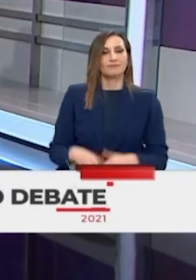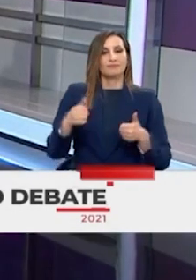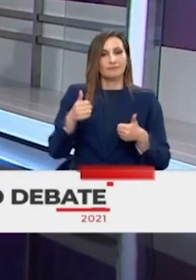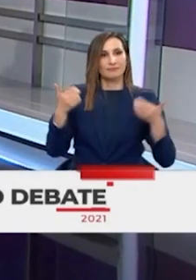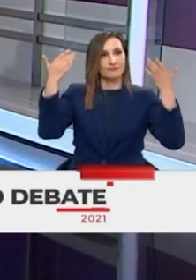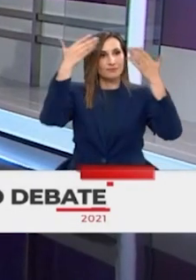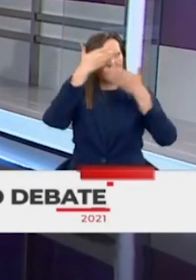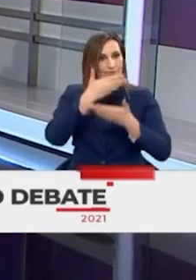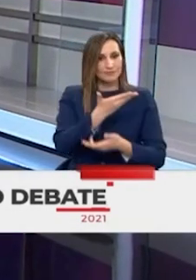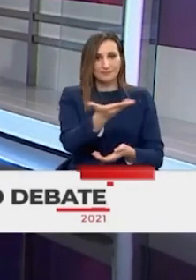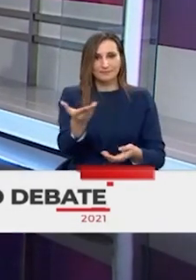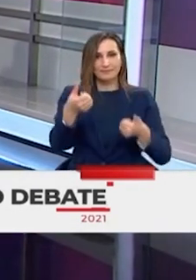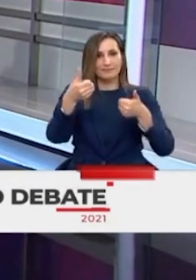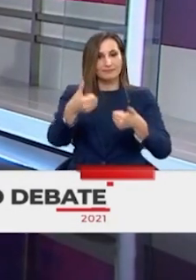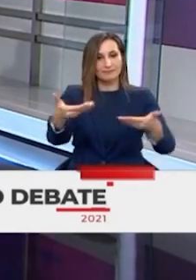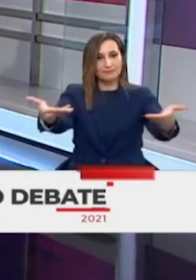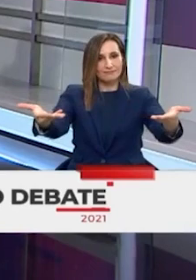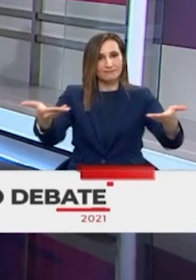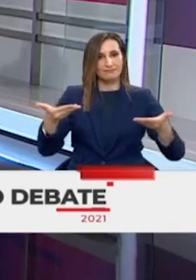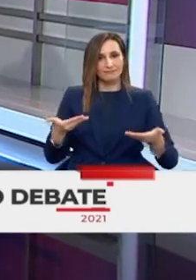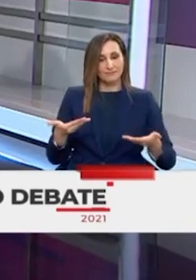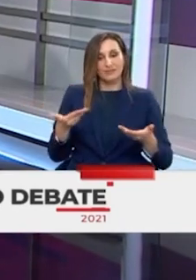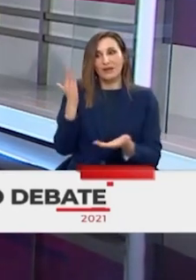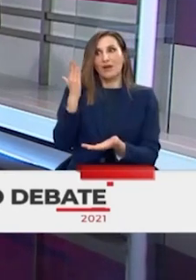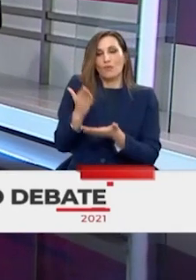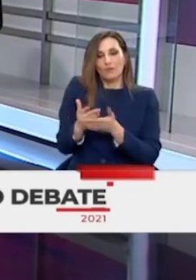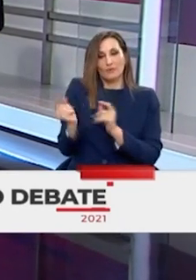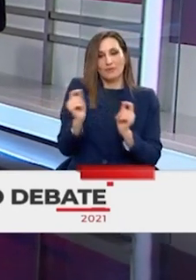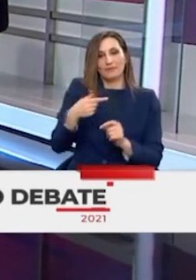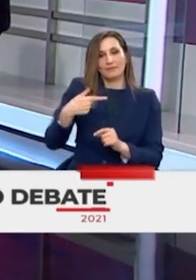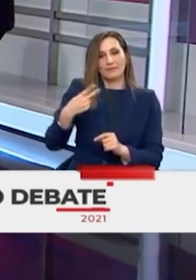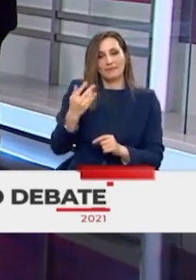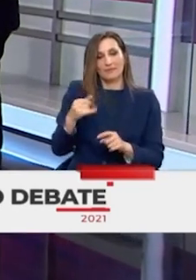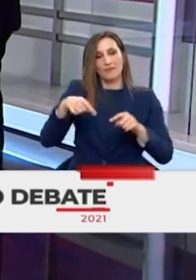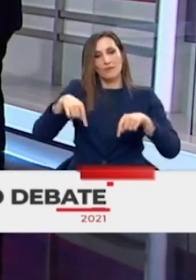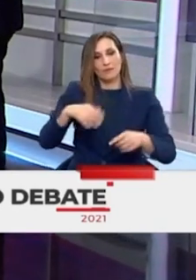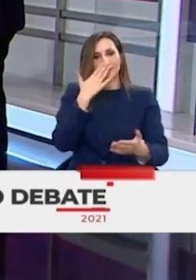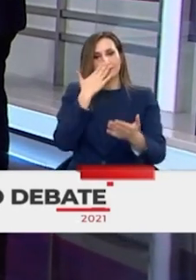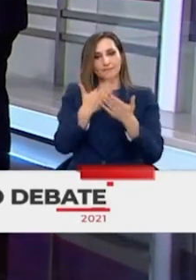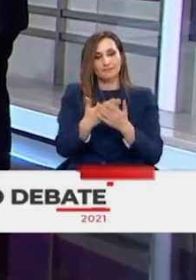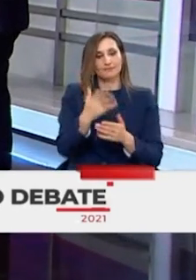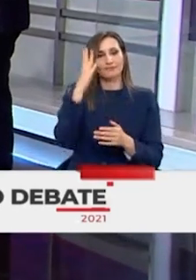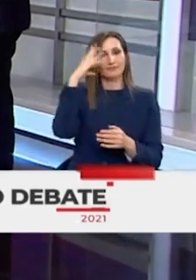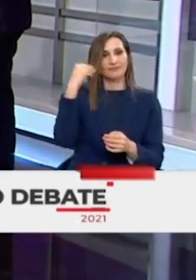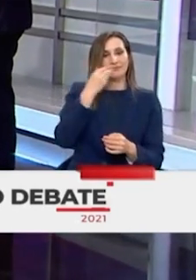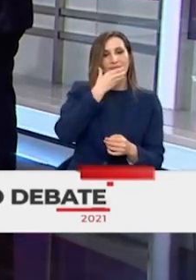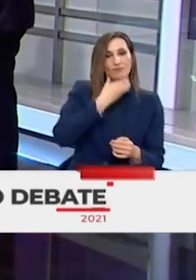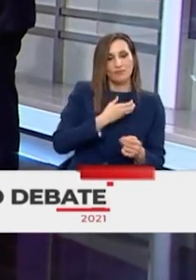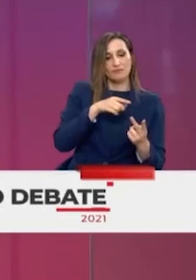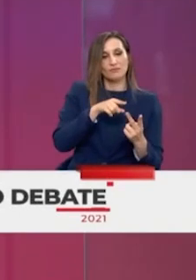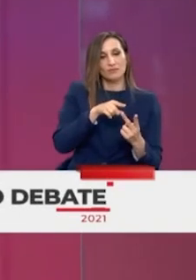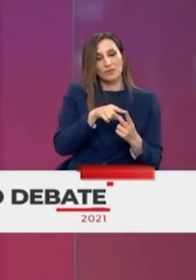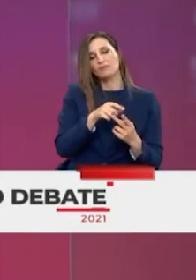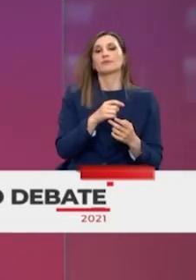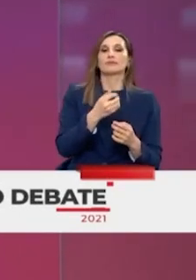Muito boa noite, bem-vindos ao debate das presidenciais, é o último debate na TVI. Hoje, frente a frente, Ana Gomes, a candidata que é